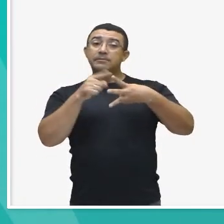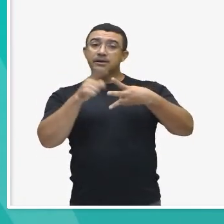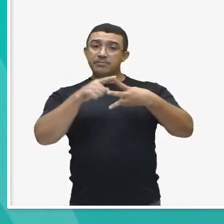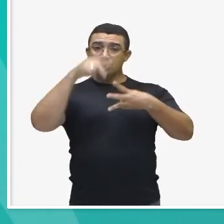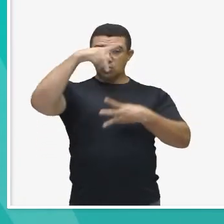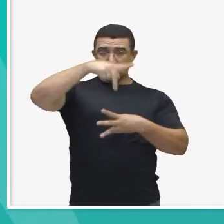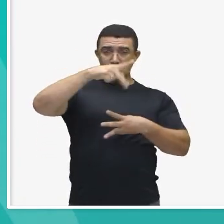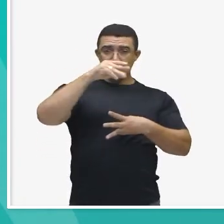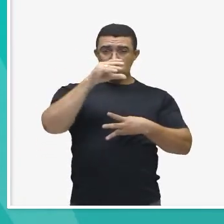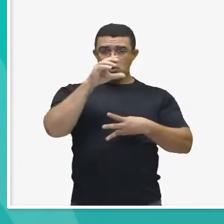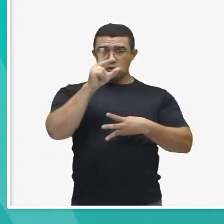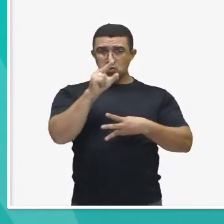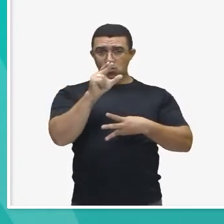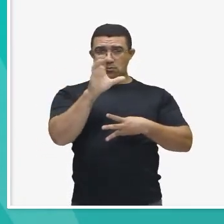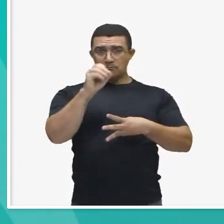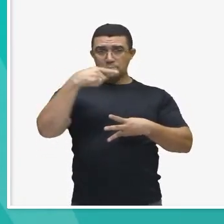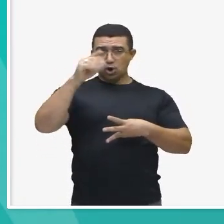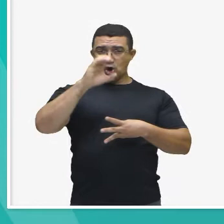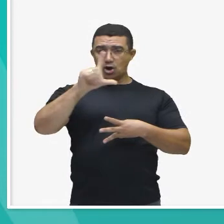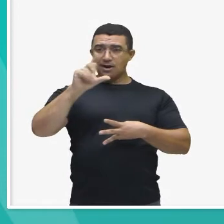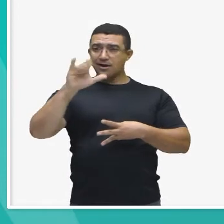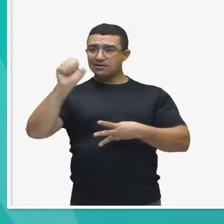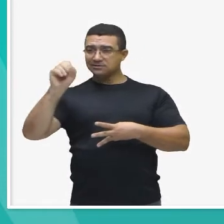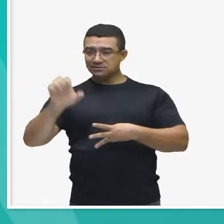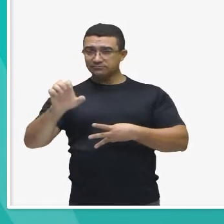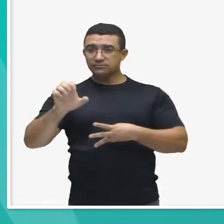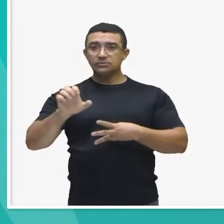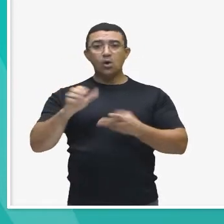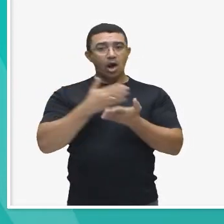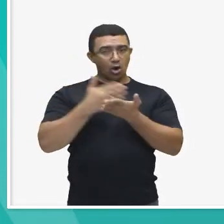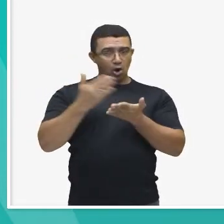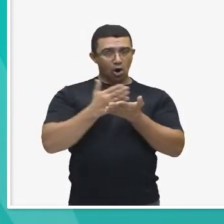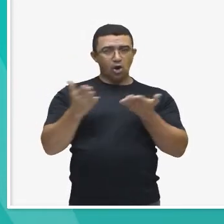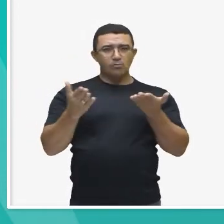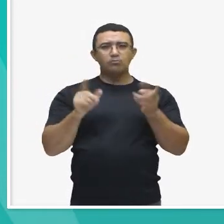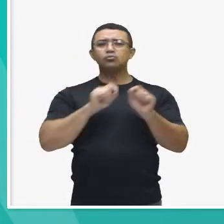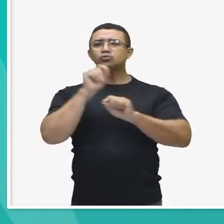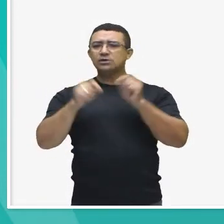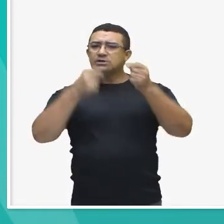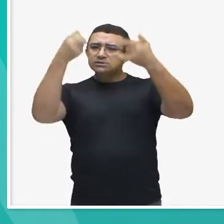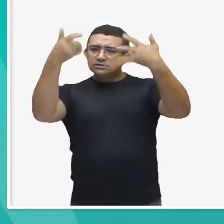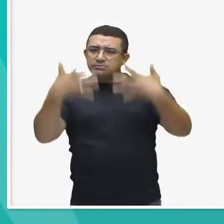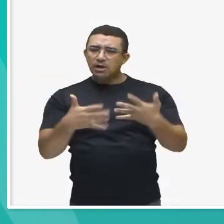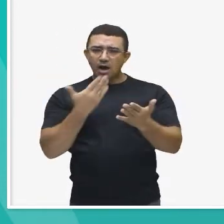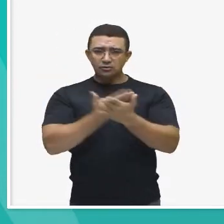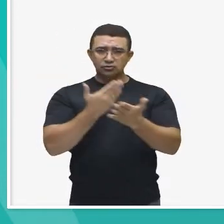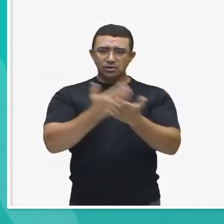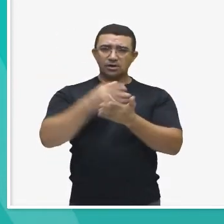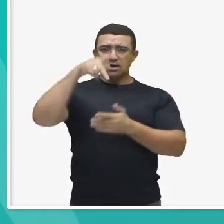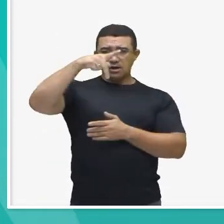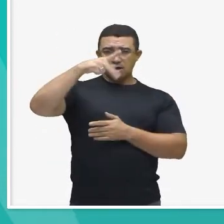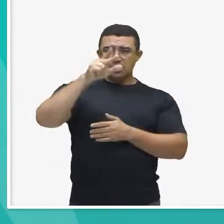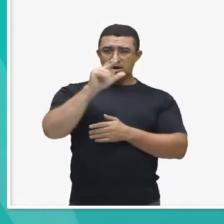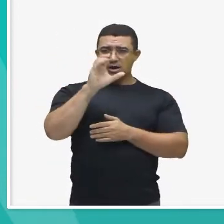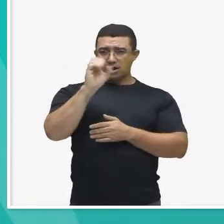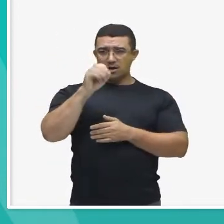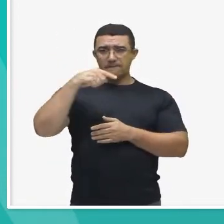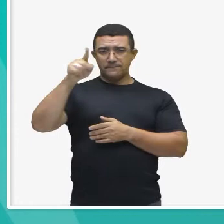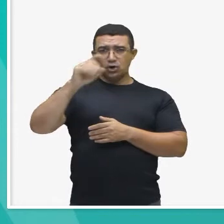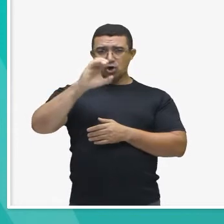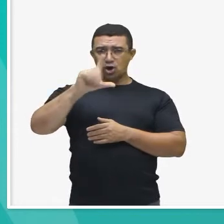a ênclise e a mesóclise. Mas nós vamos iniciar aqui, né, estudando a próclise, tá